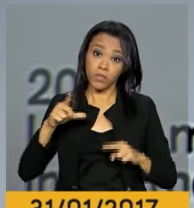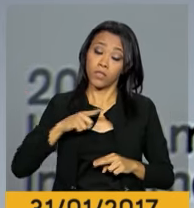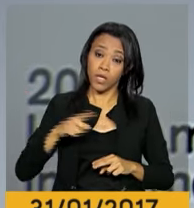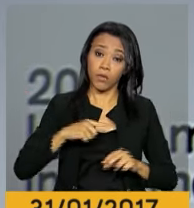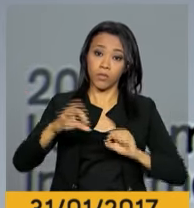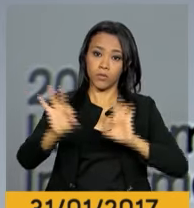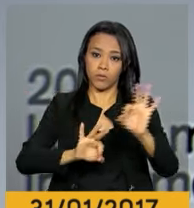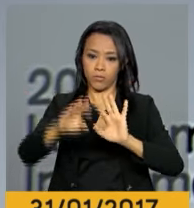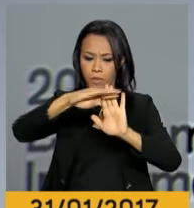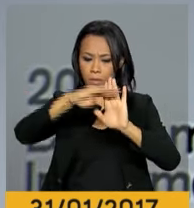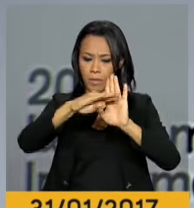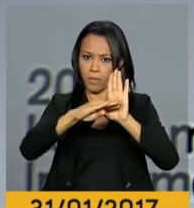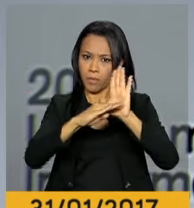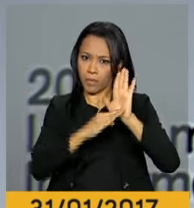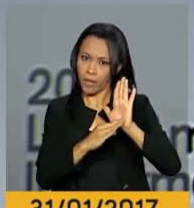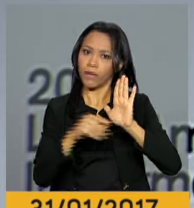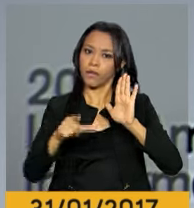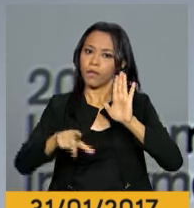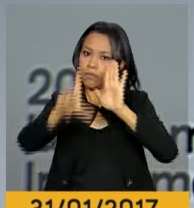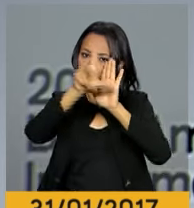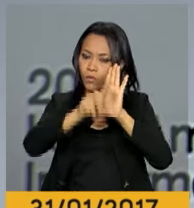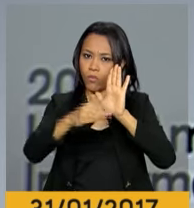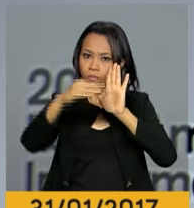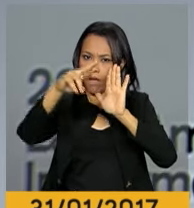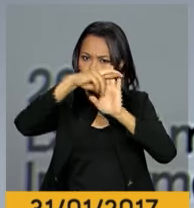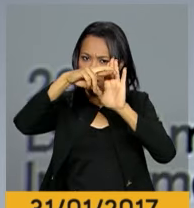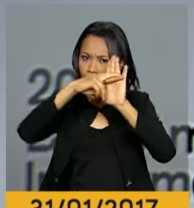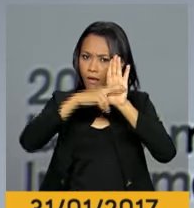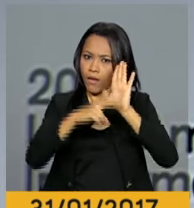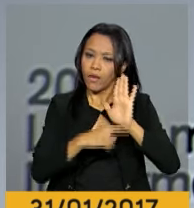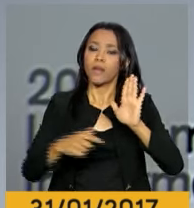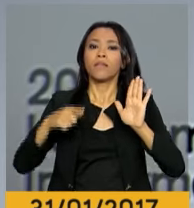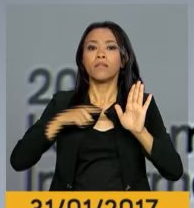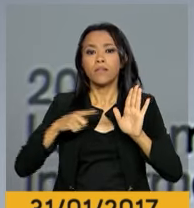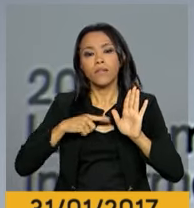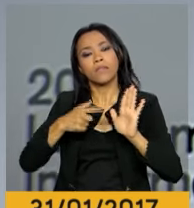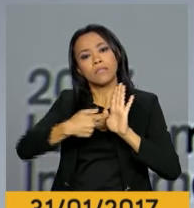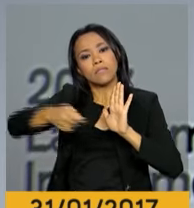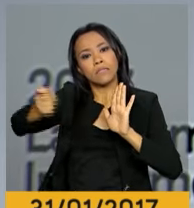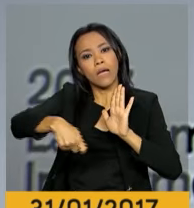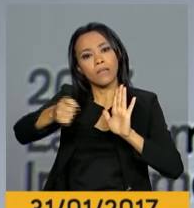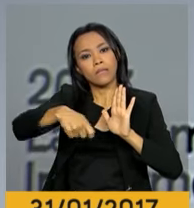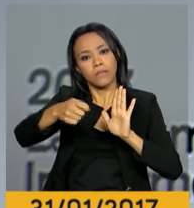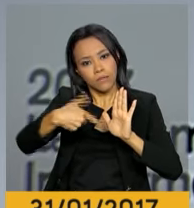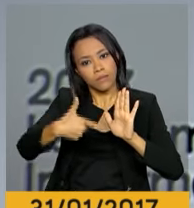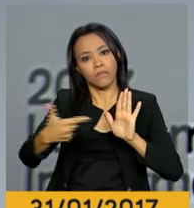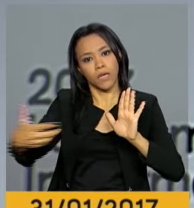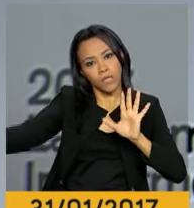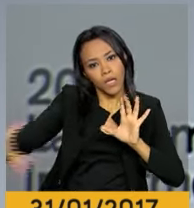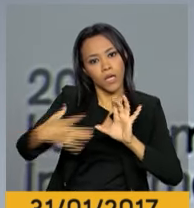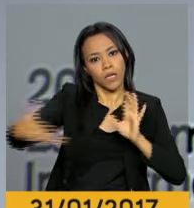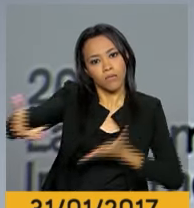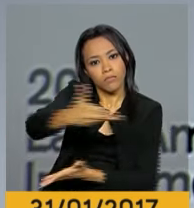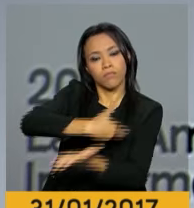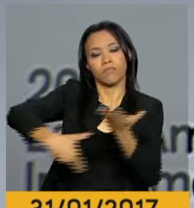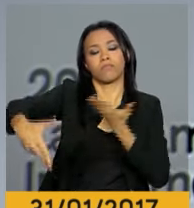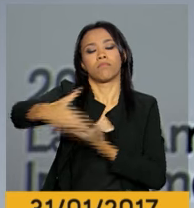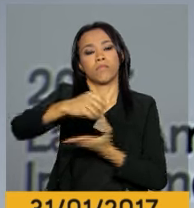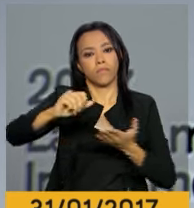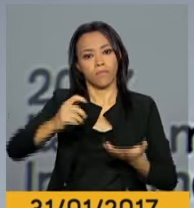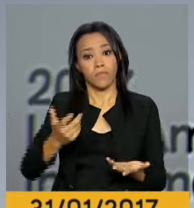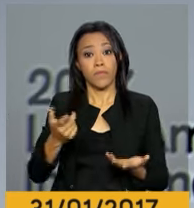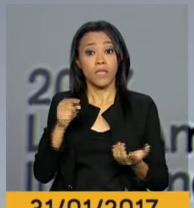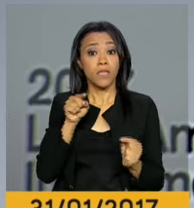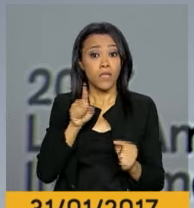orientada por Marcos normativos que tenham a marca da previsibilidade e Da Lógica Econômica